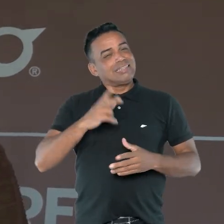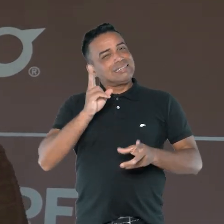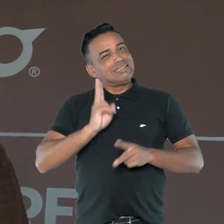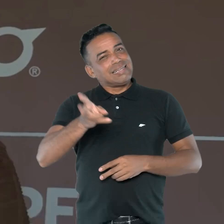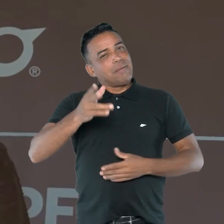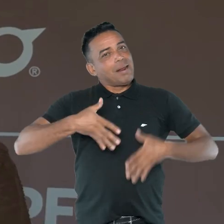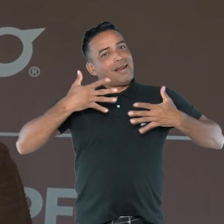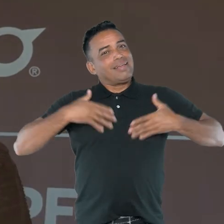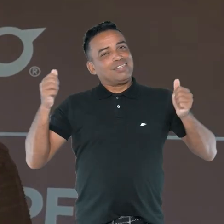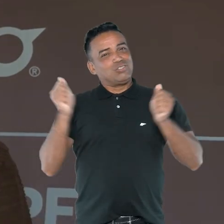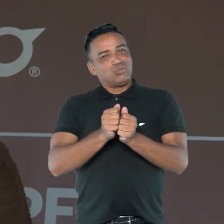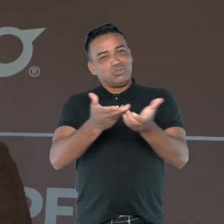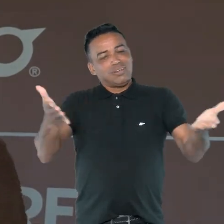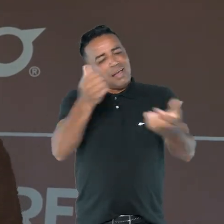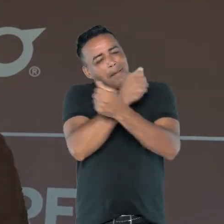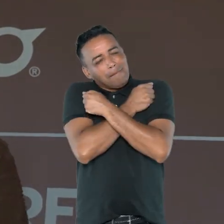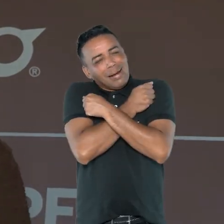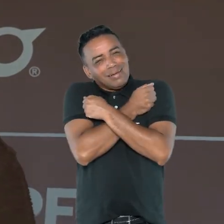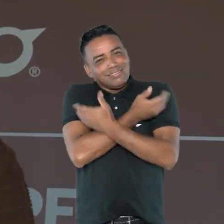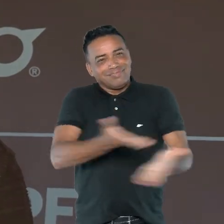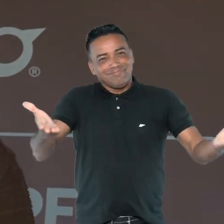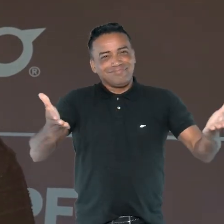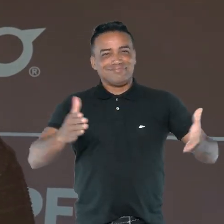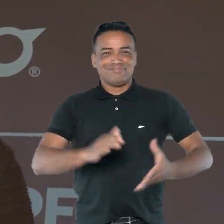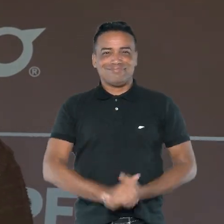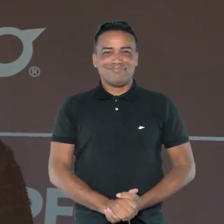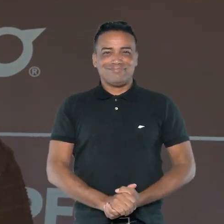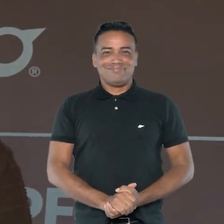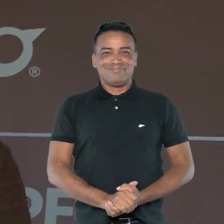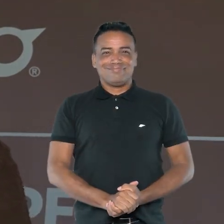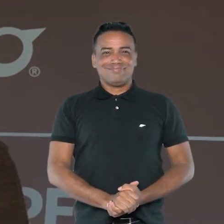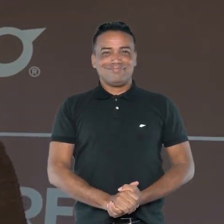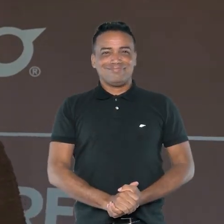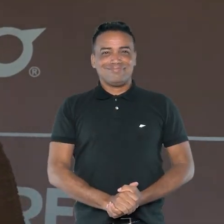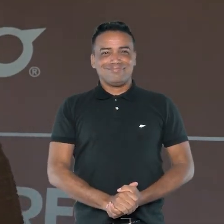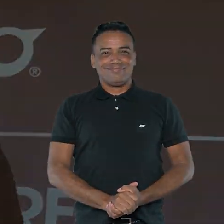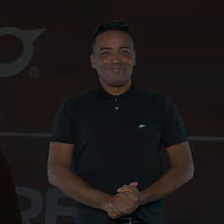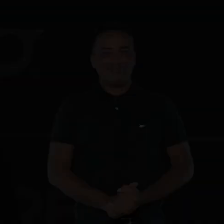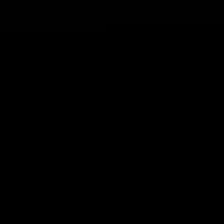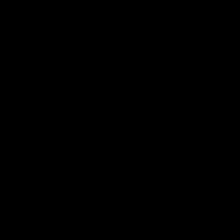no nosso canal virtual e é sempre uma alegria poder estar com vocês. Um grande abraço.